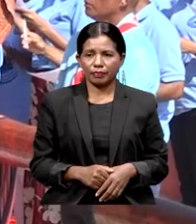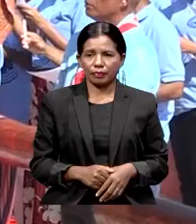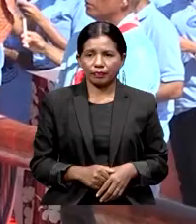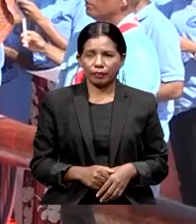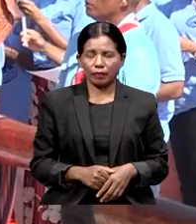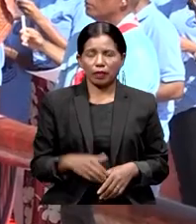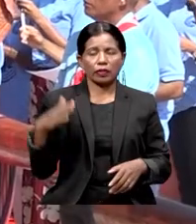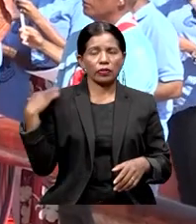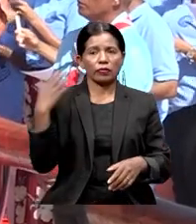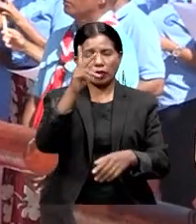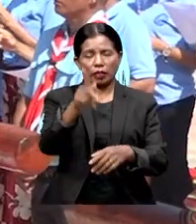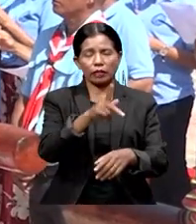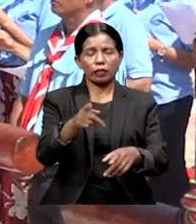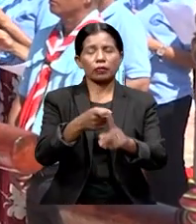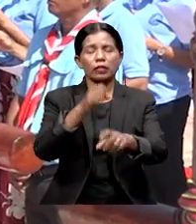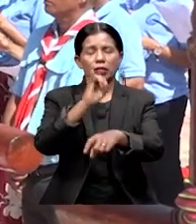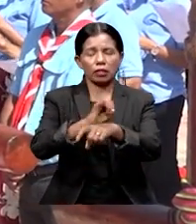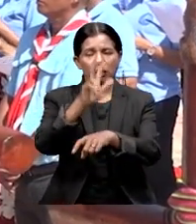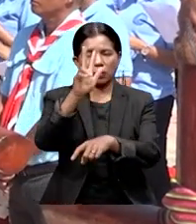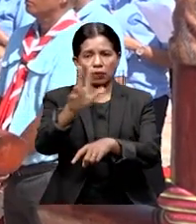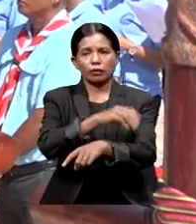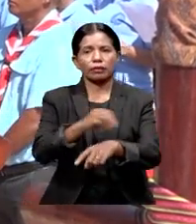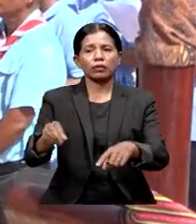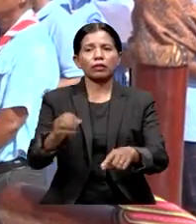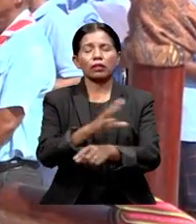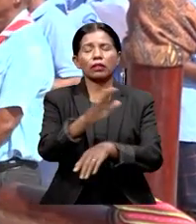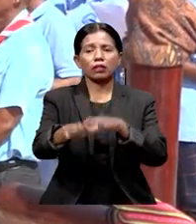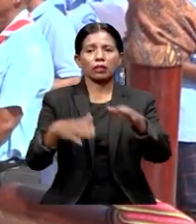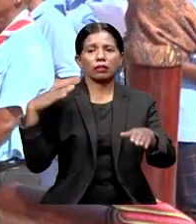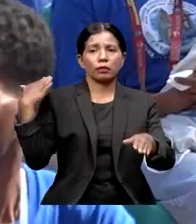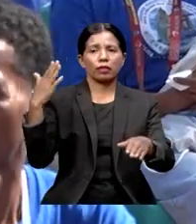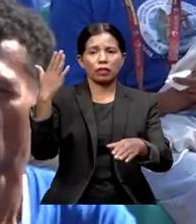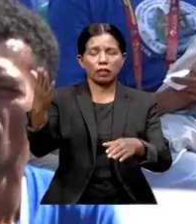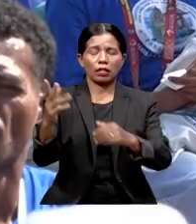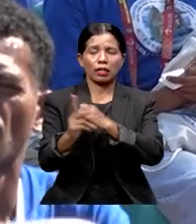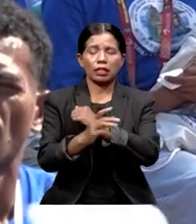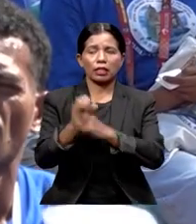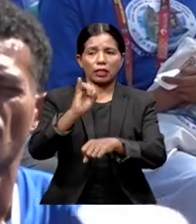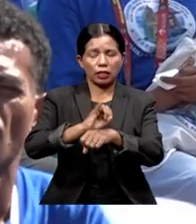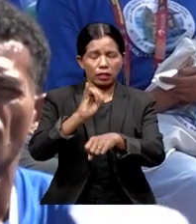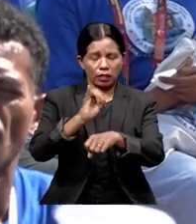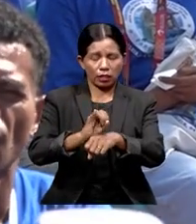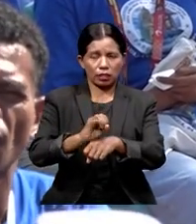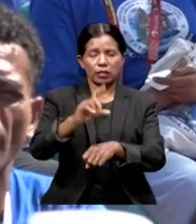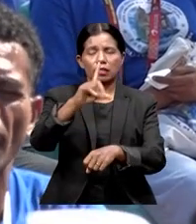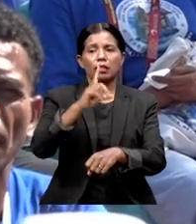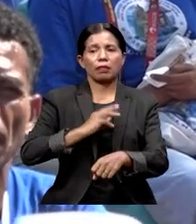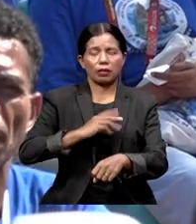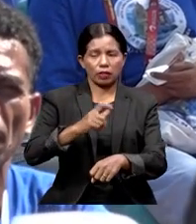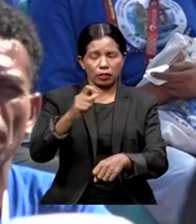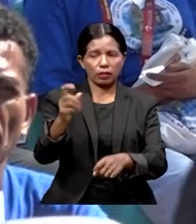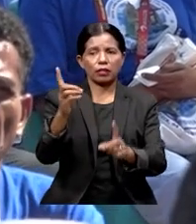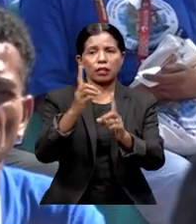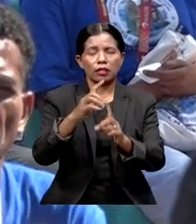Fundação Católica Rússia Diocese Tolo hala Jornada Nacional de Juventude e a Paróquia Laleia durante Loronhat, nebeha hu husi